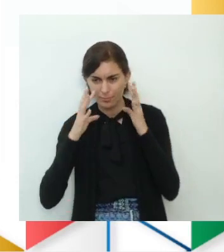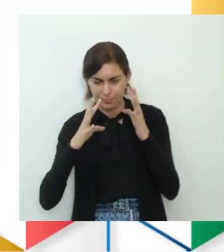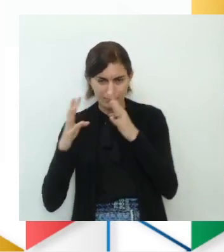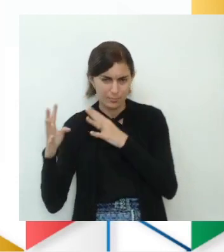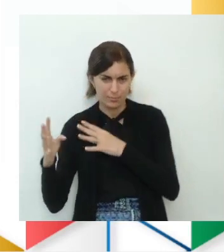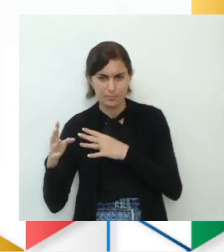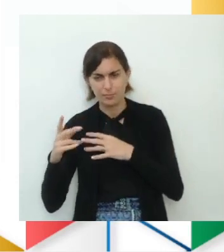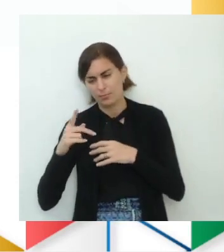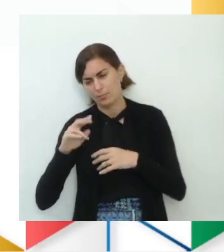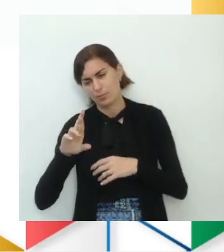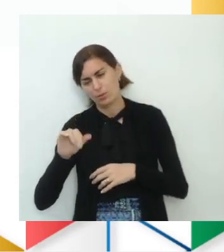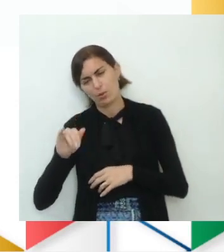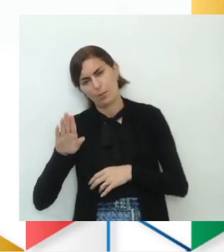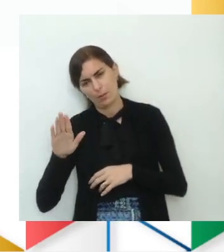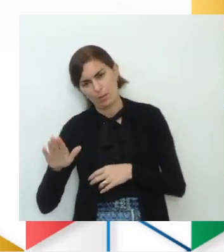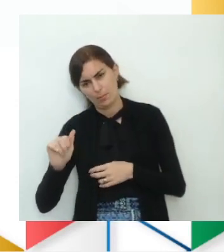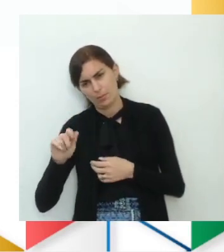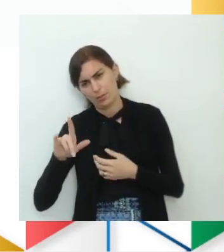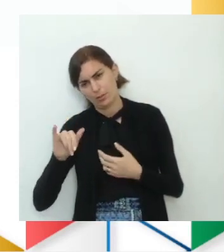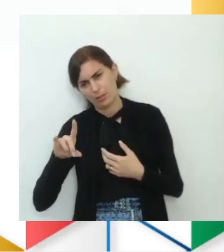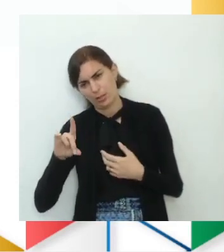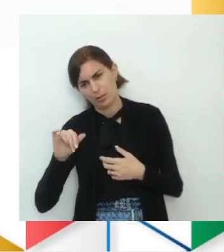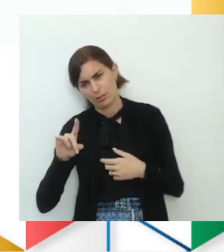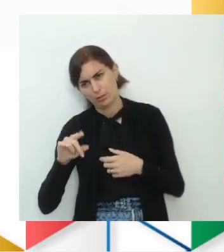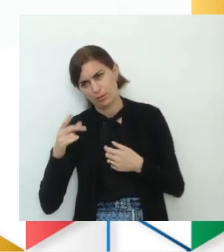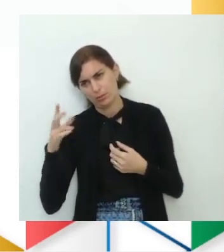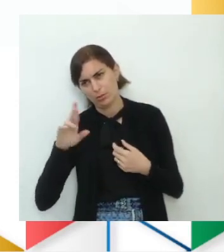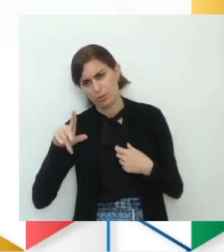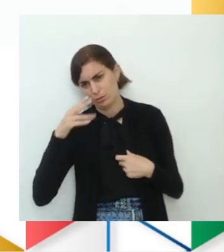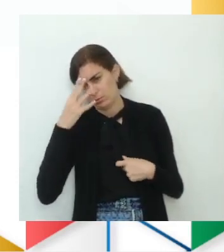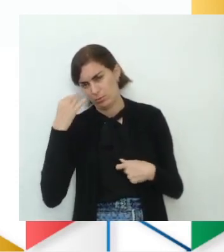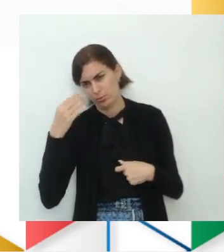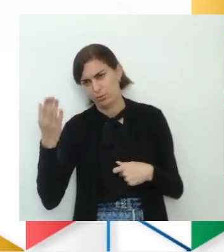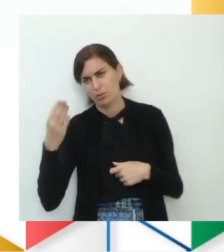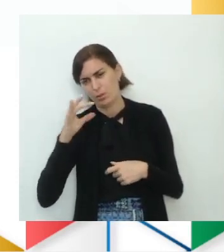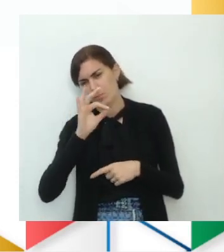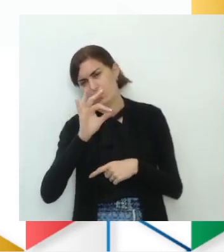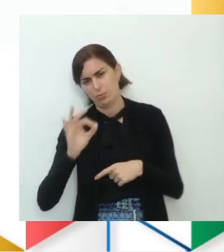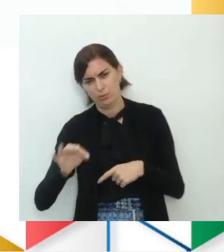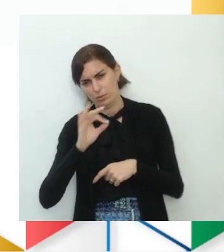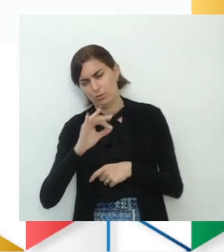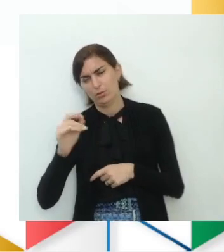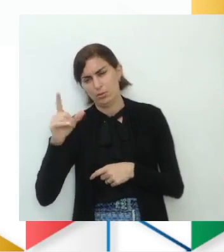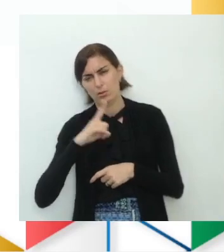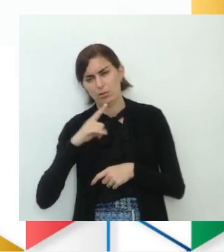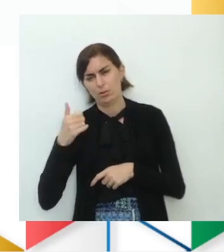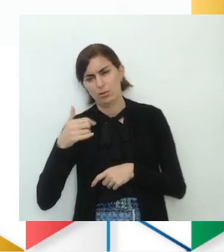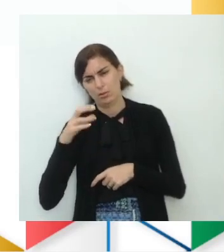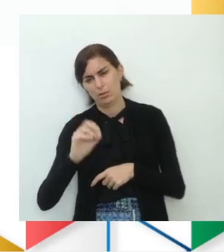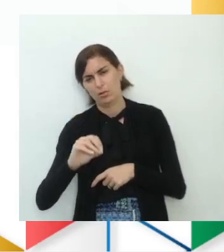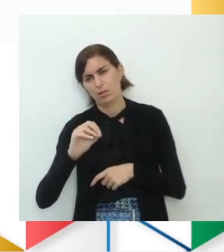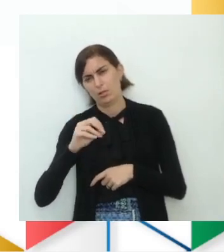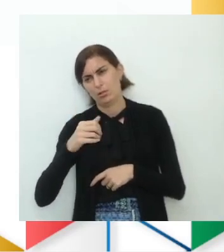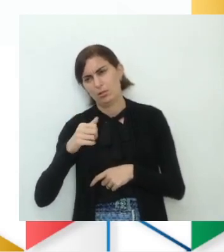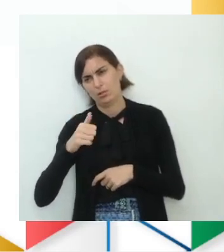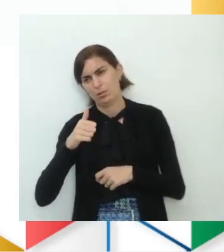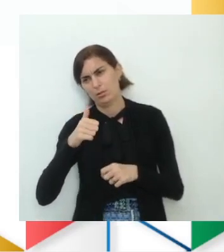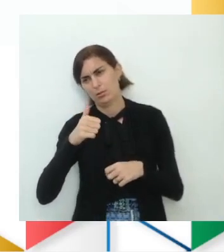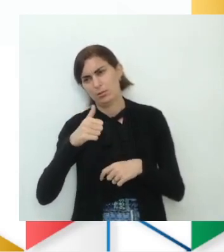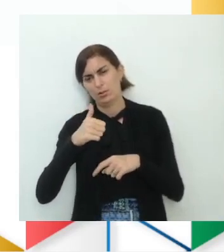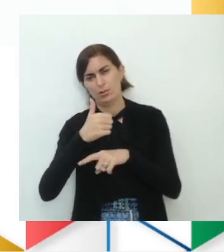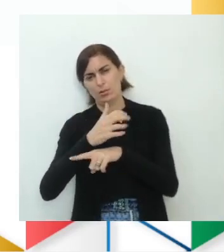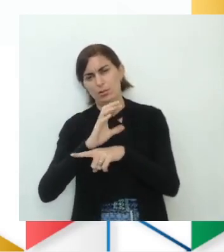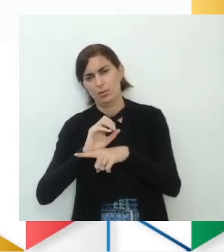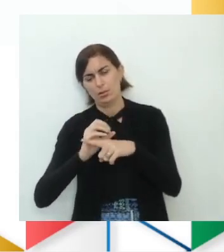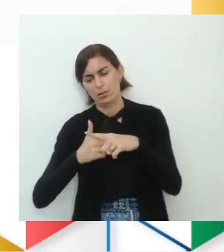à probabilidade, não esquece, tá bom? E aí, por porcentagem, eu vou ter 10 sobre 100, que é